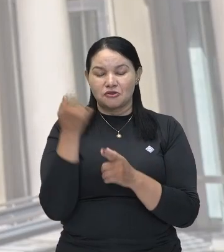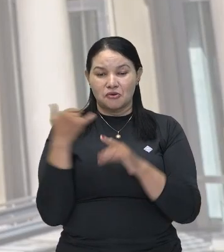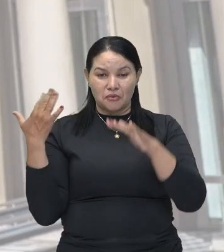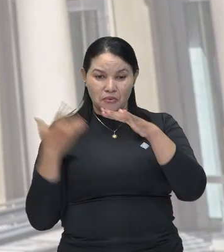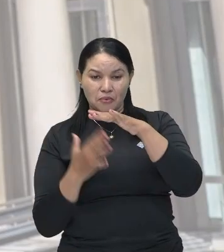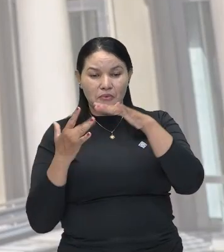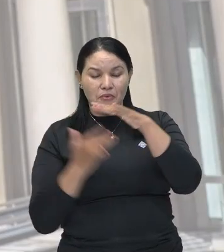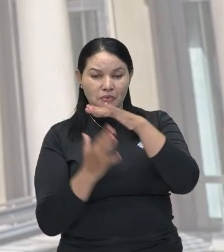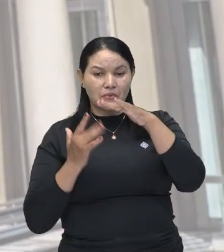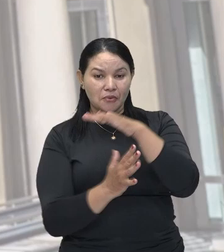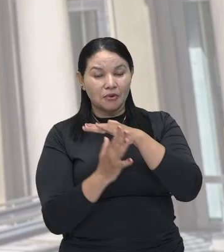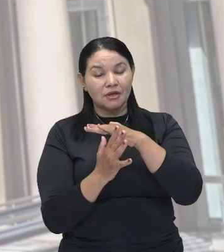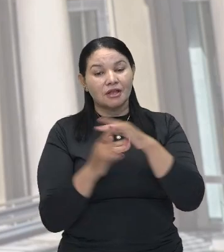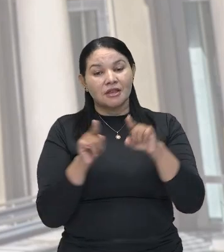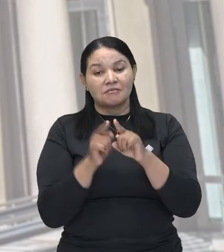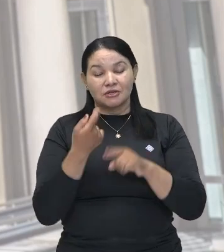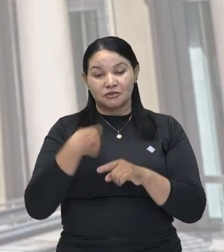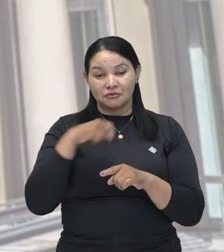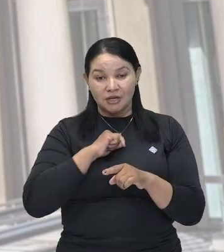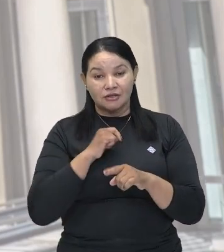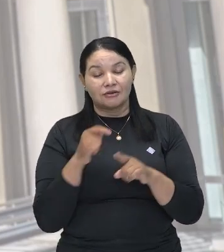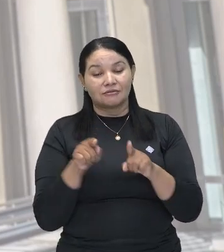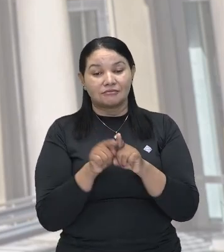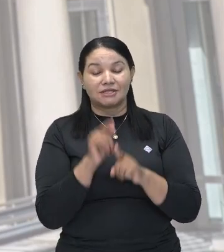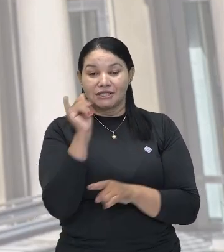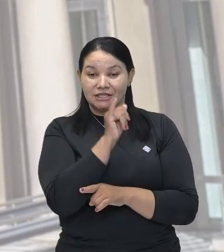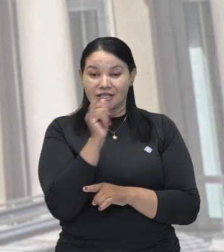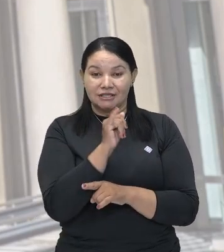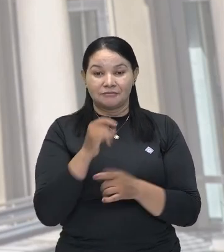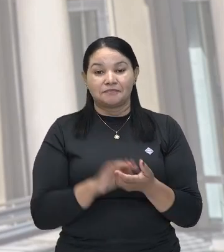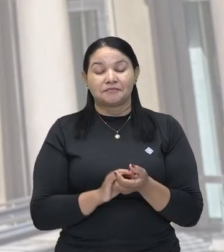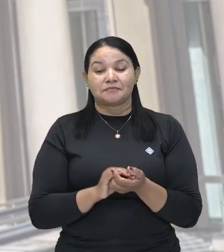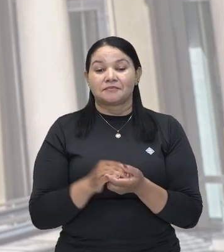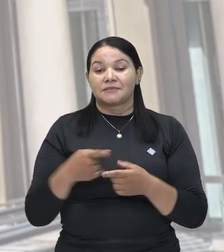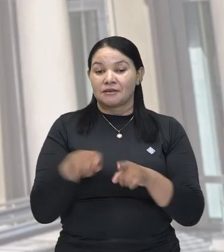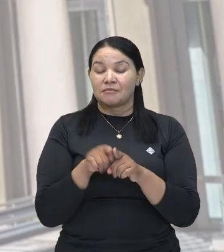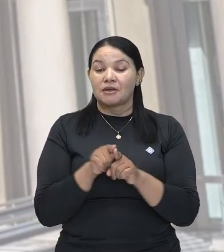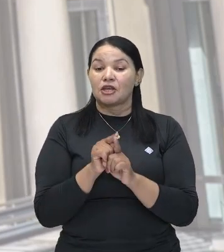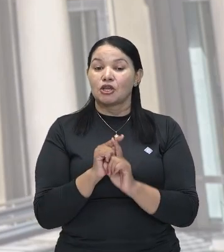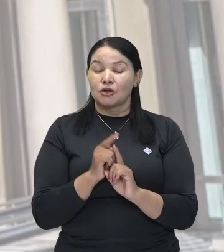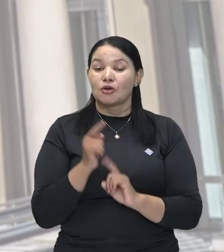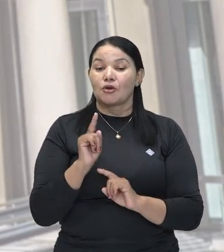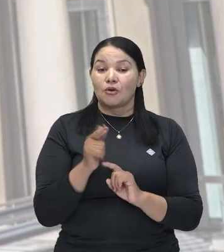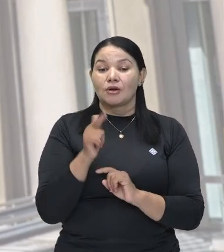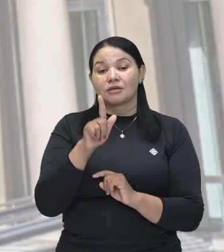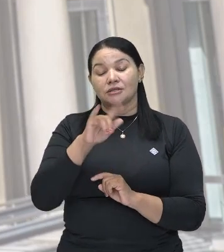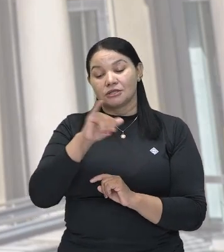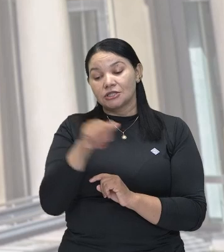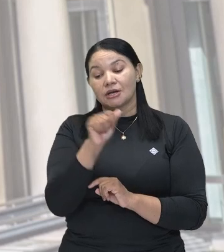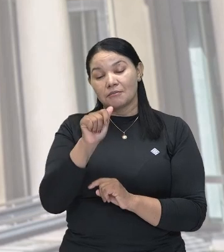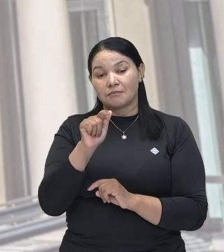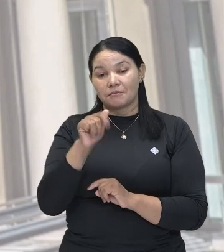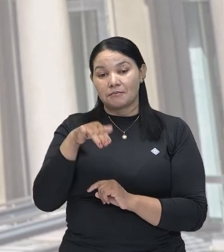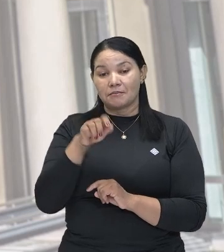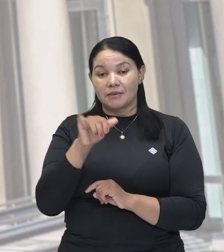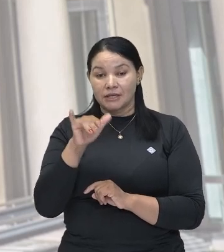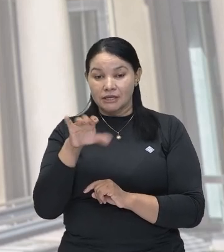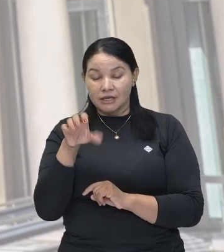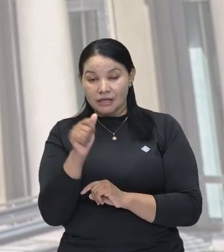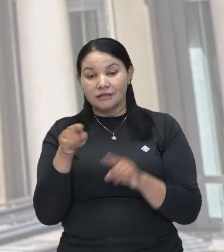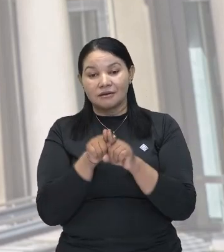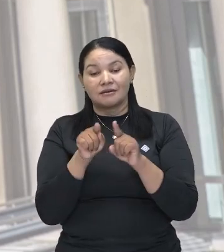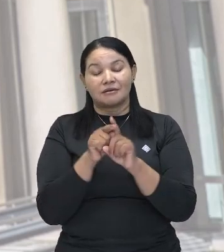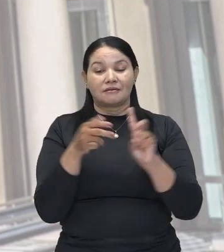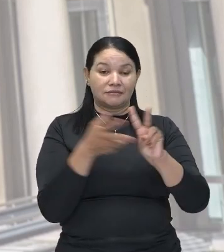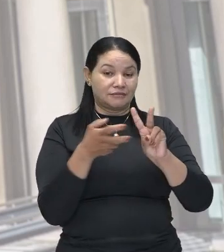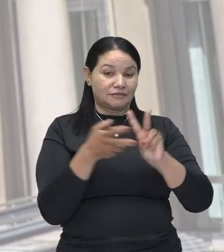esse país, espanhóis e italianos. Não podemos também dispensar jamais a questão dos indígenas. E quero destacar